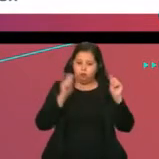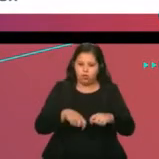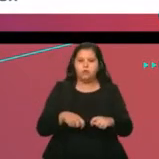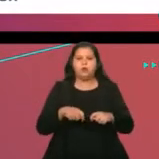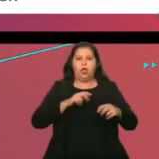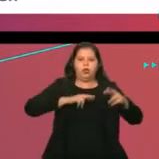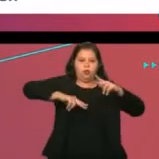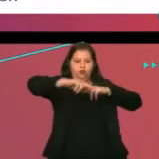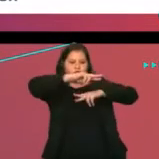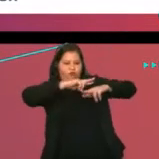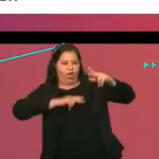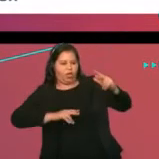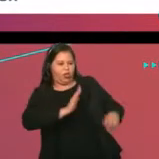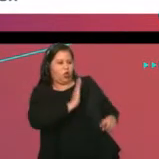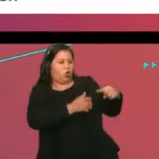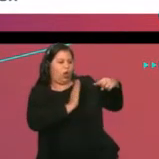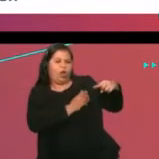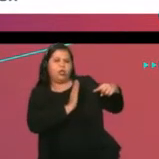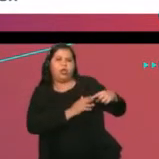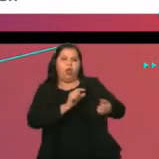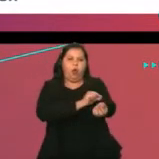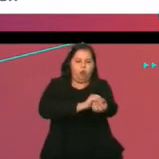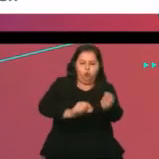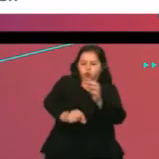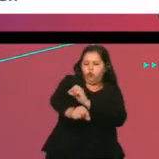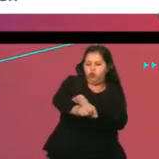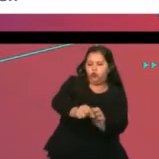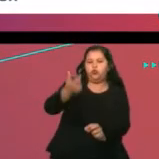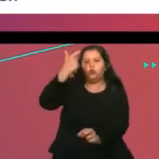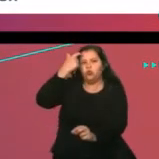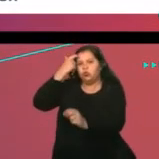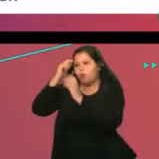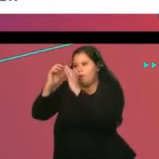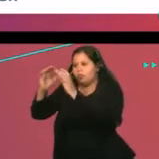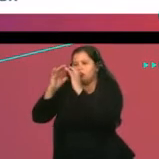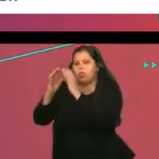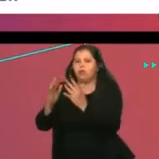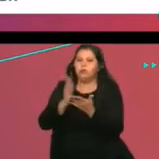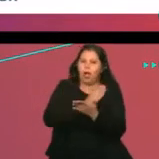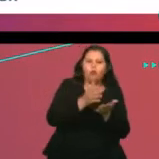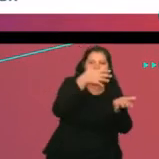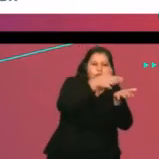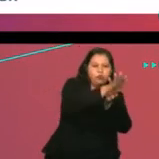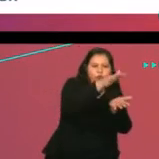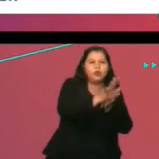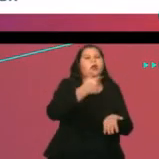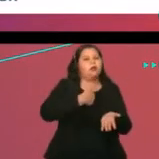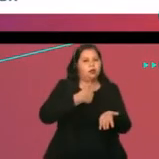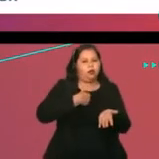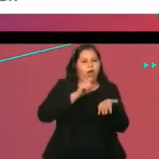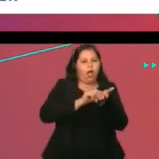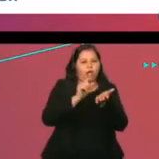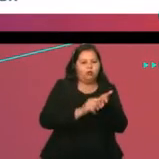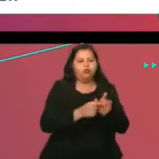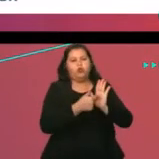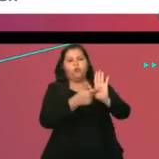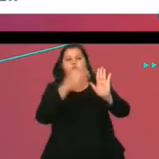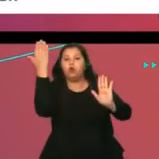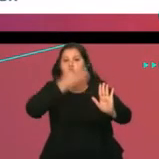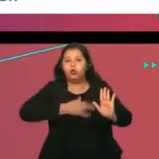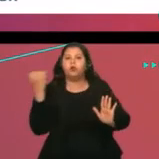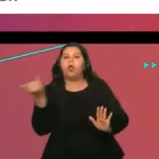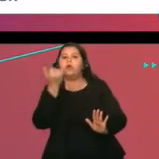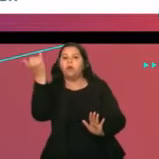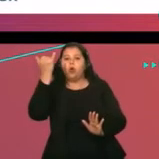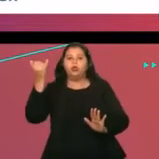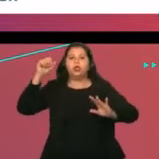atuação em diversas áreas cardiovascular muscular até mental têm alguns trabalhos que eu publiquei mostrando a importância do exercício